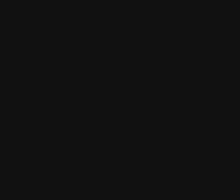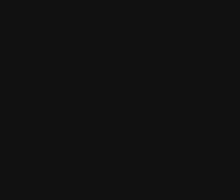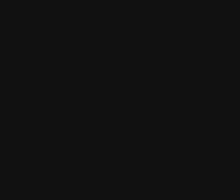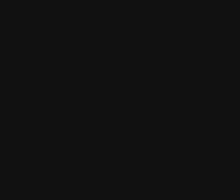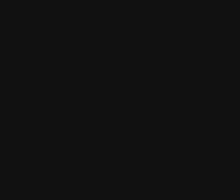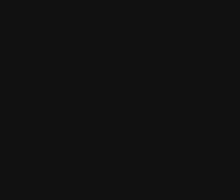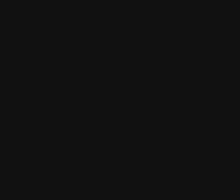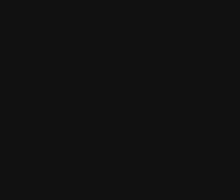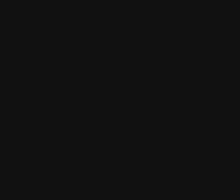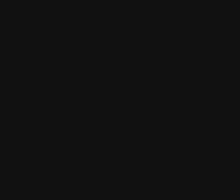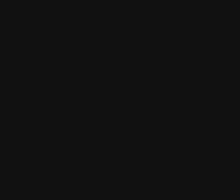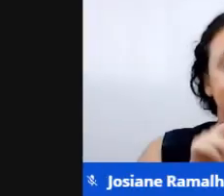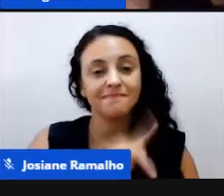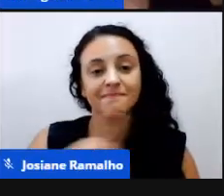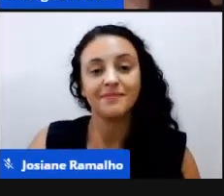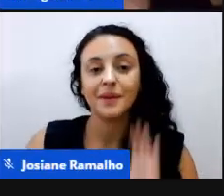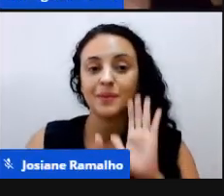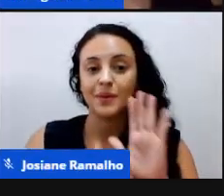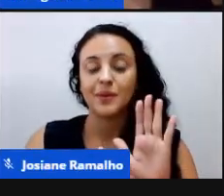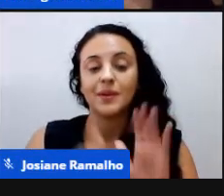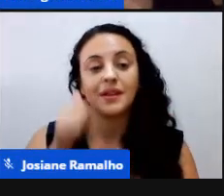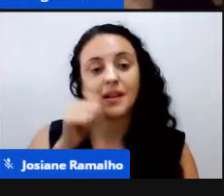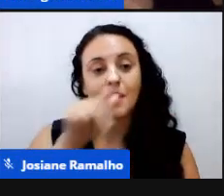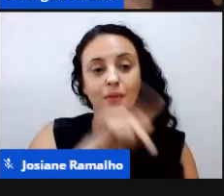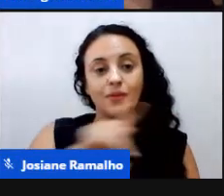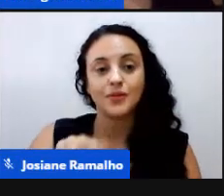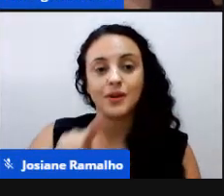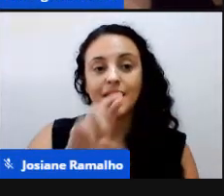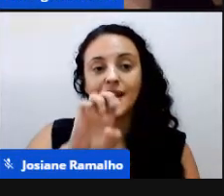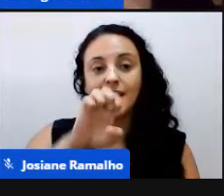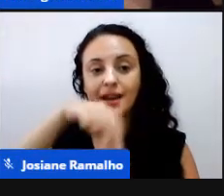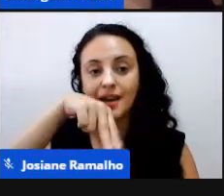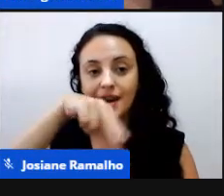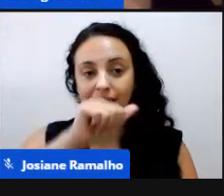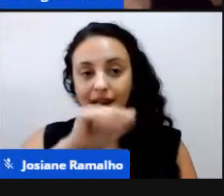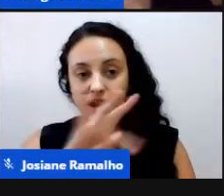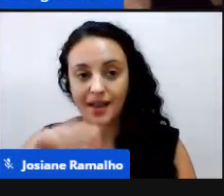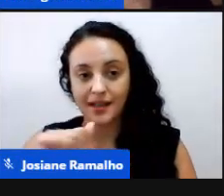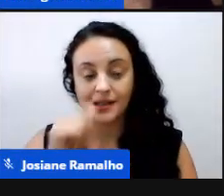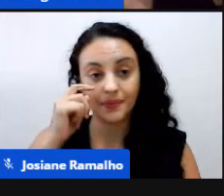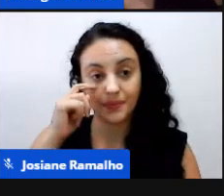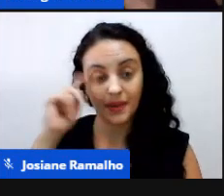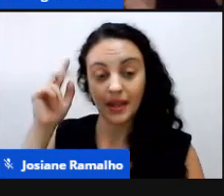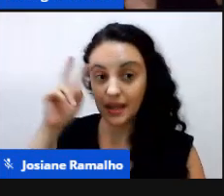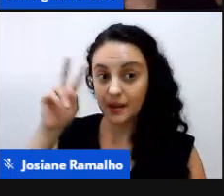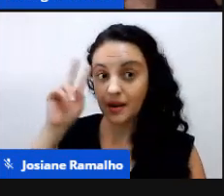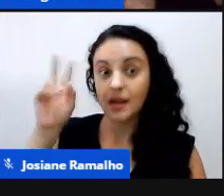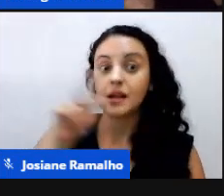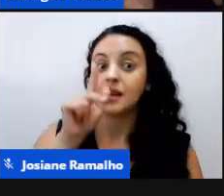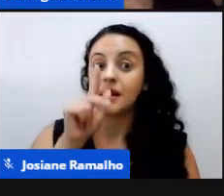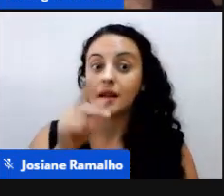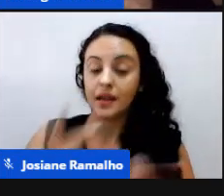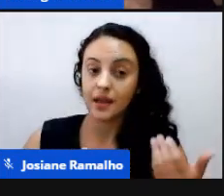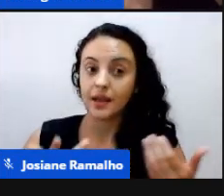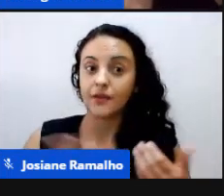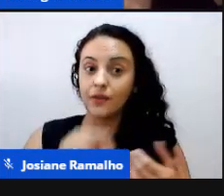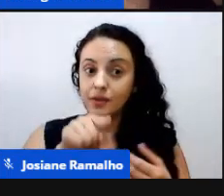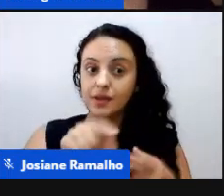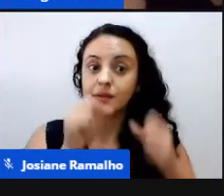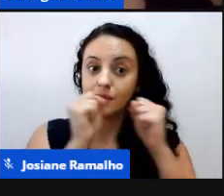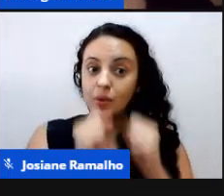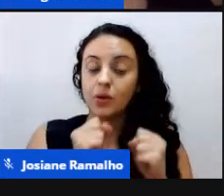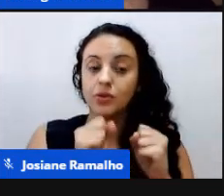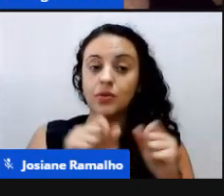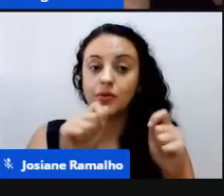Bacana, professores. Essa foi a apresentação da professora Renata, né? Lembrando que vocês podem estar realizando